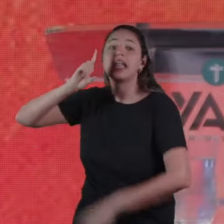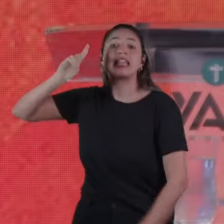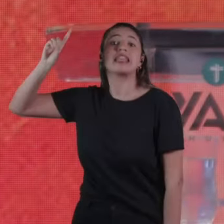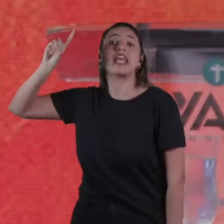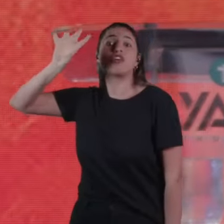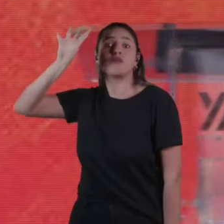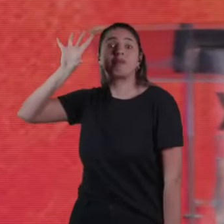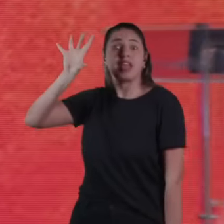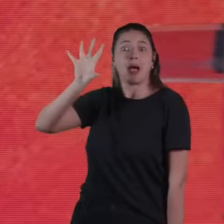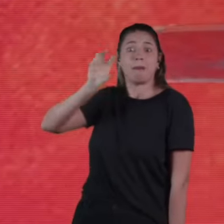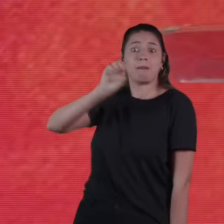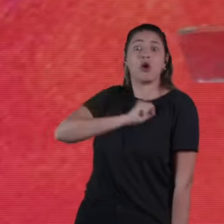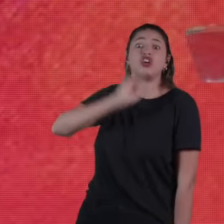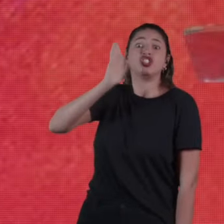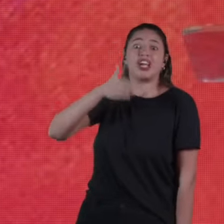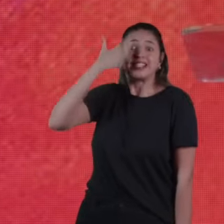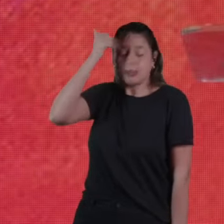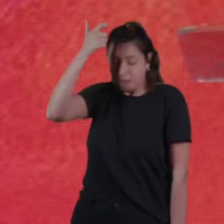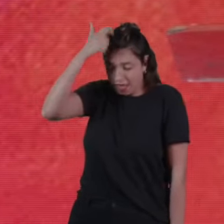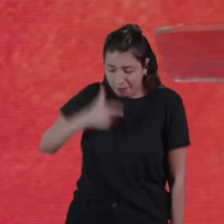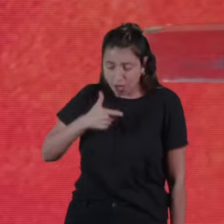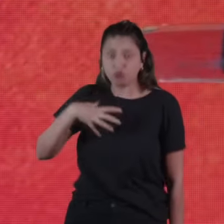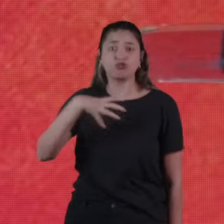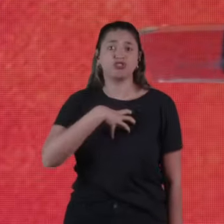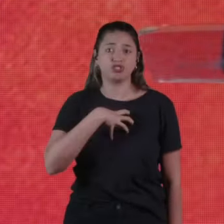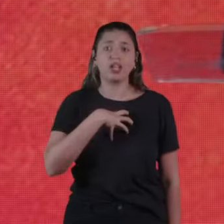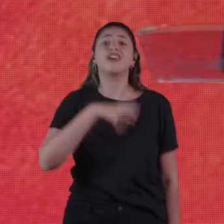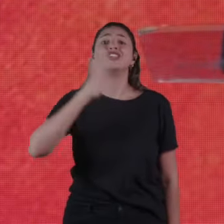amou conhecendo tudo o que eu sou.